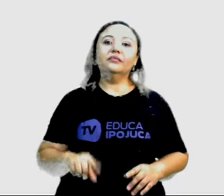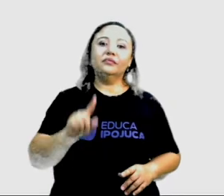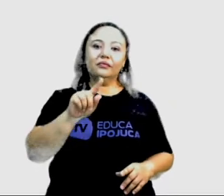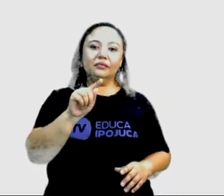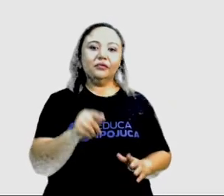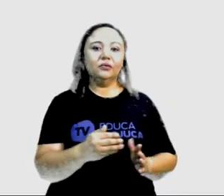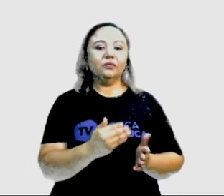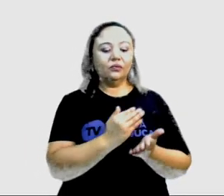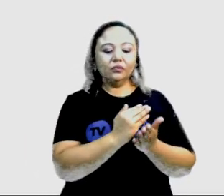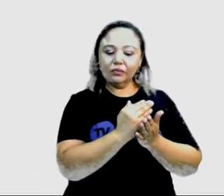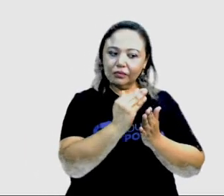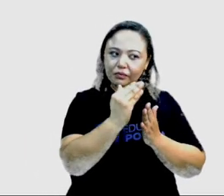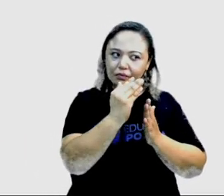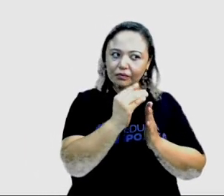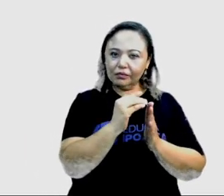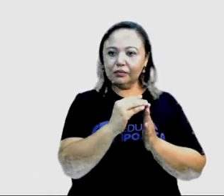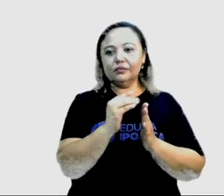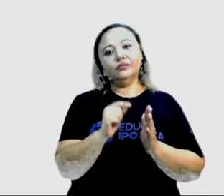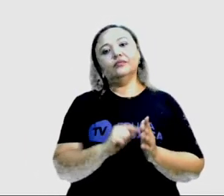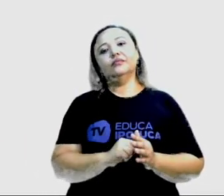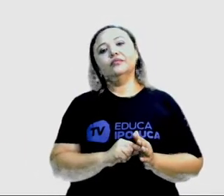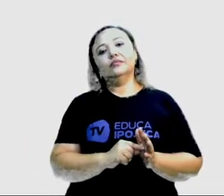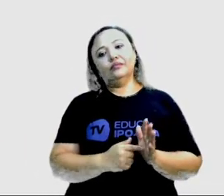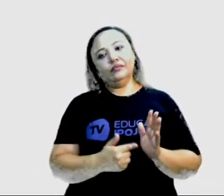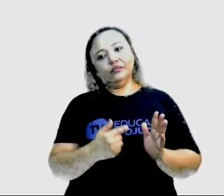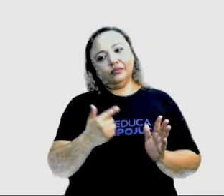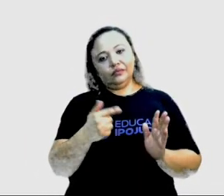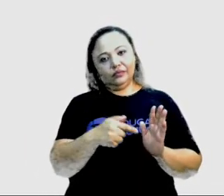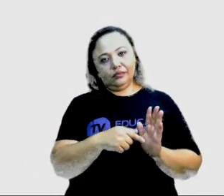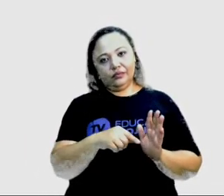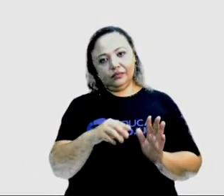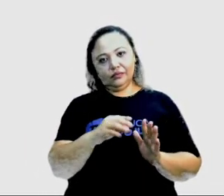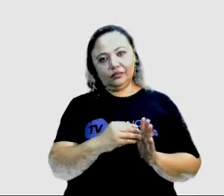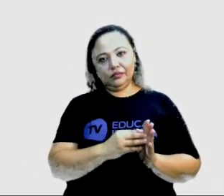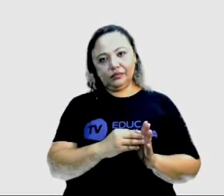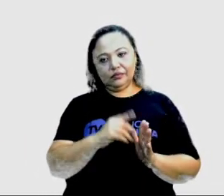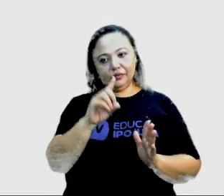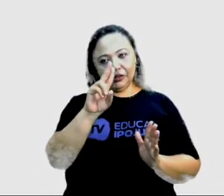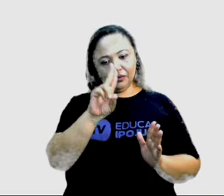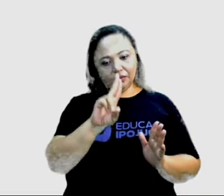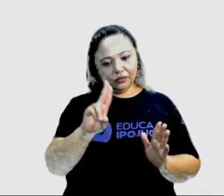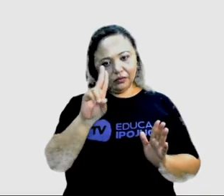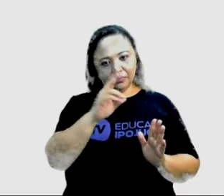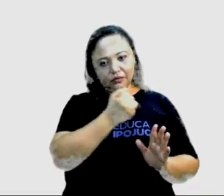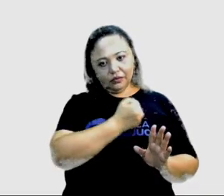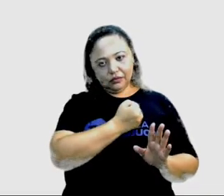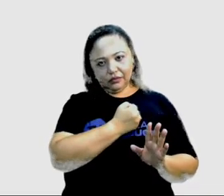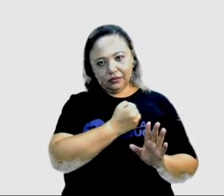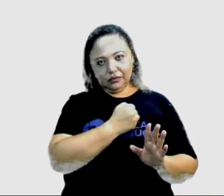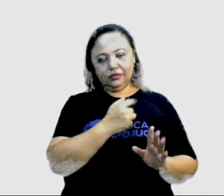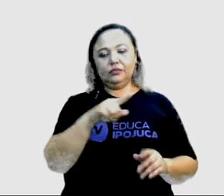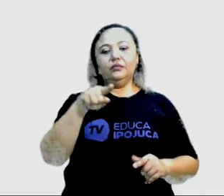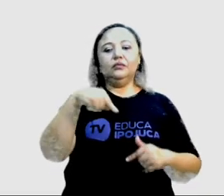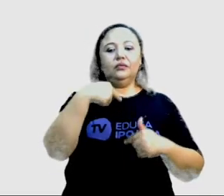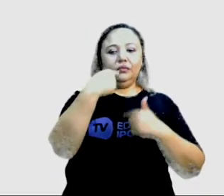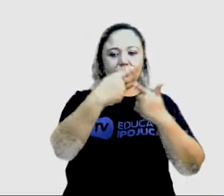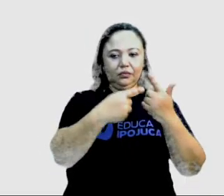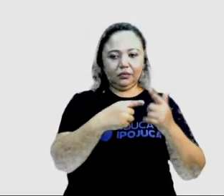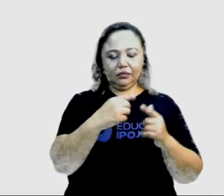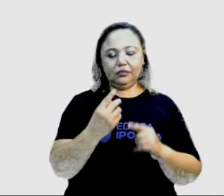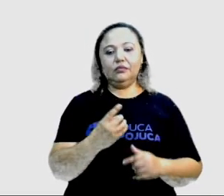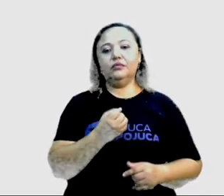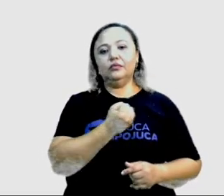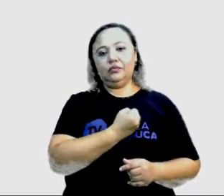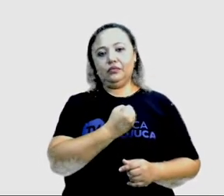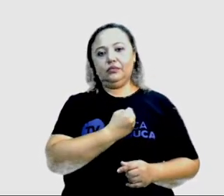então vamos fazer primeiro a subtração dos números que estão na casa da unidade, em seguida os números que